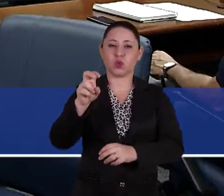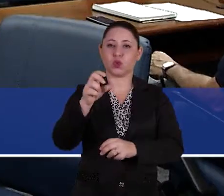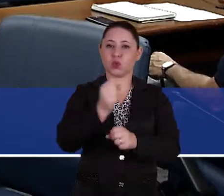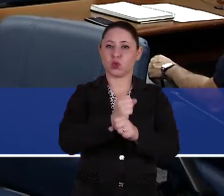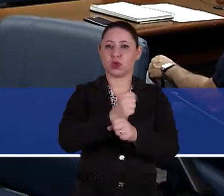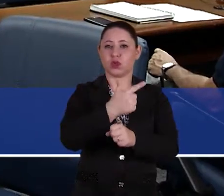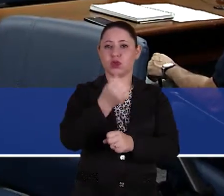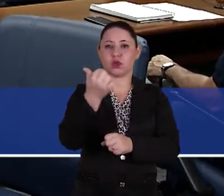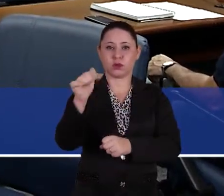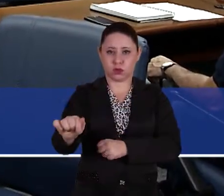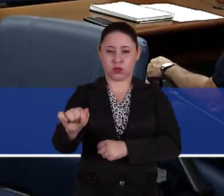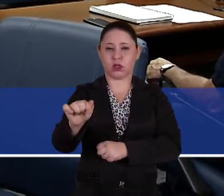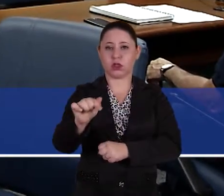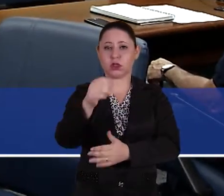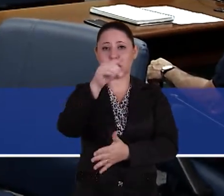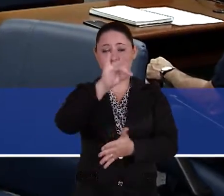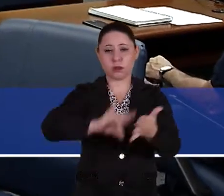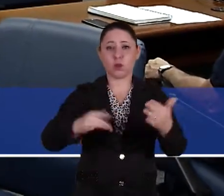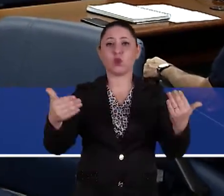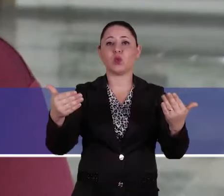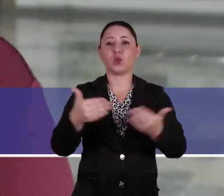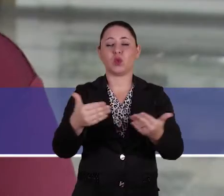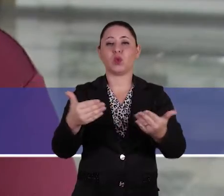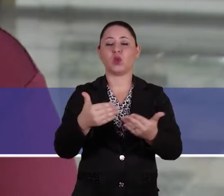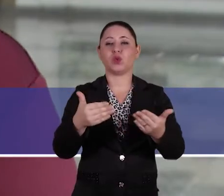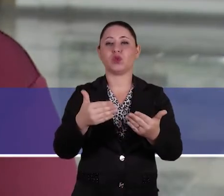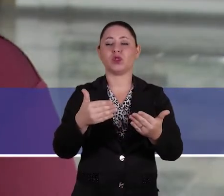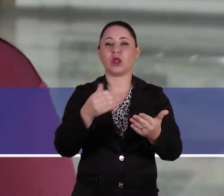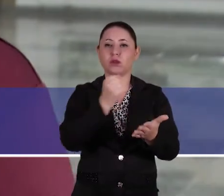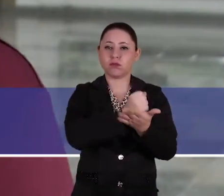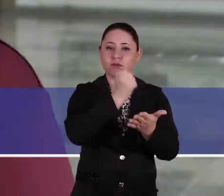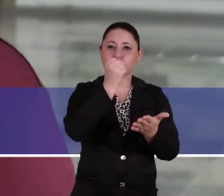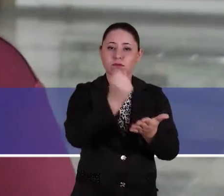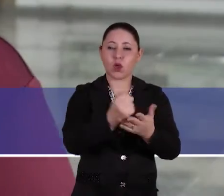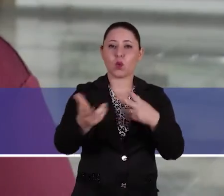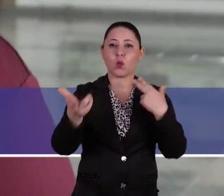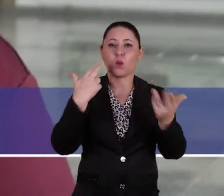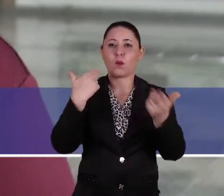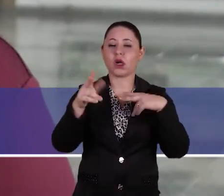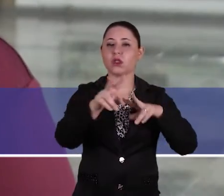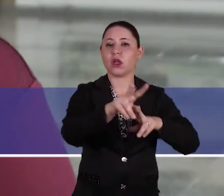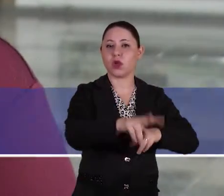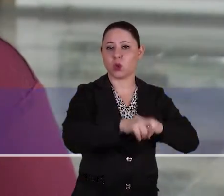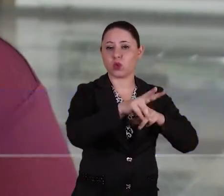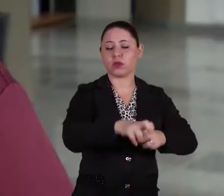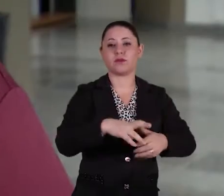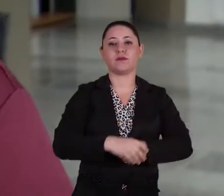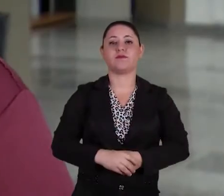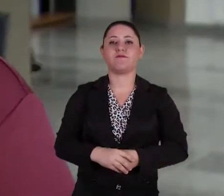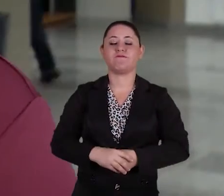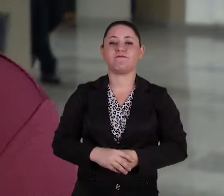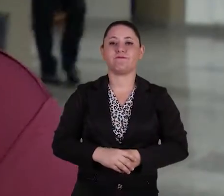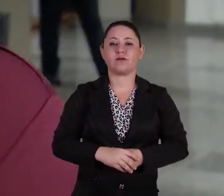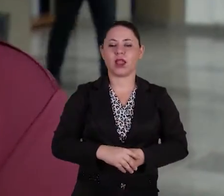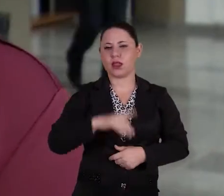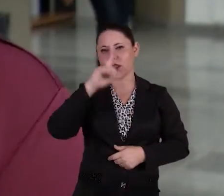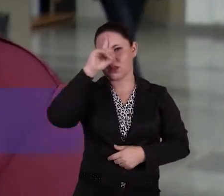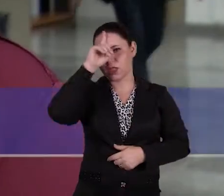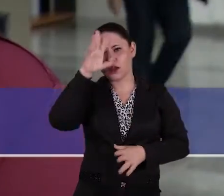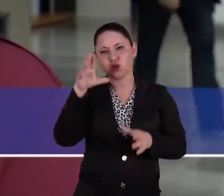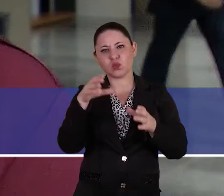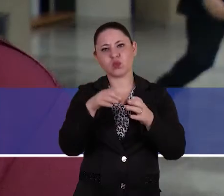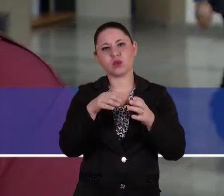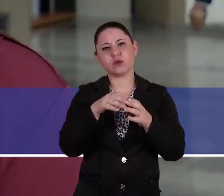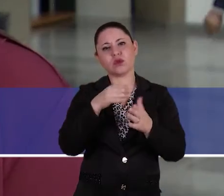13.465 de 2017, que regulamenta hoje as regularizações urbanas e rurais. Então, a ideia do grupo